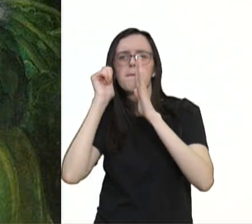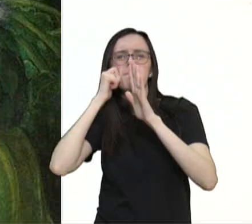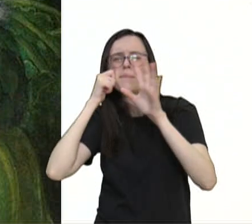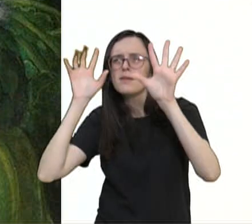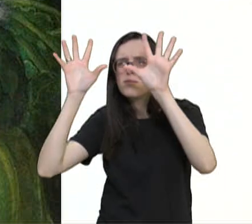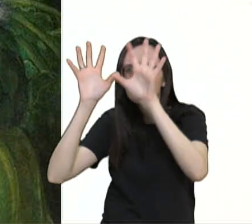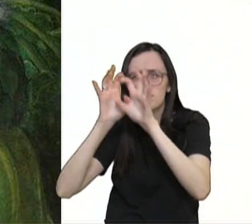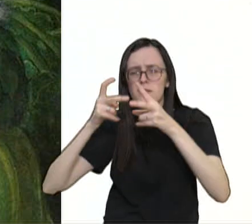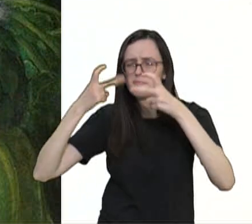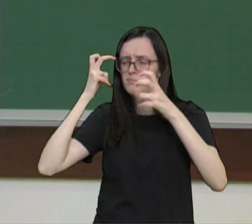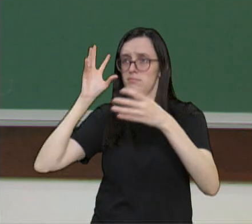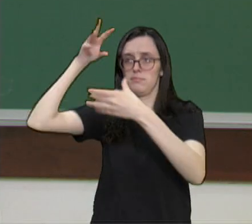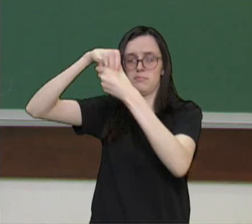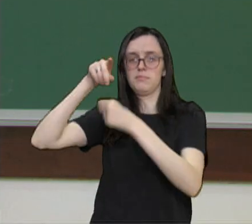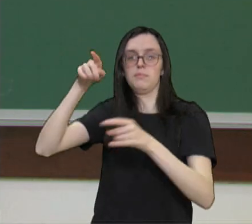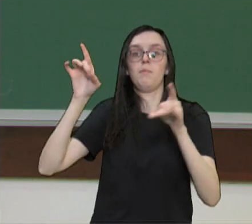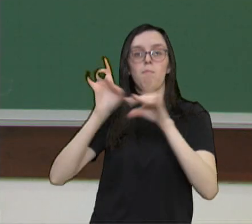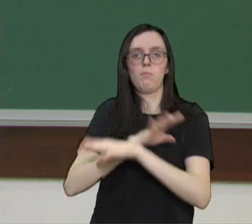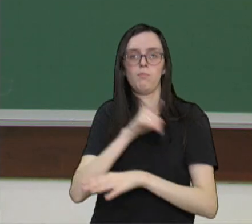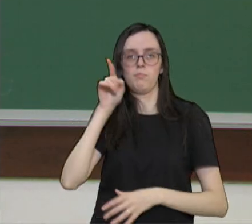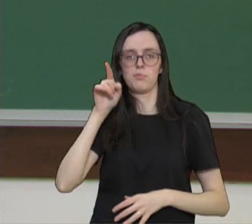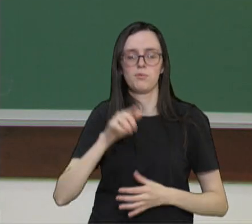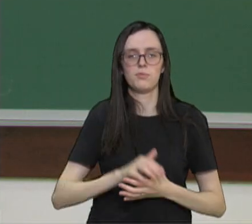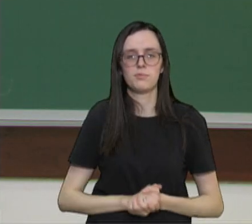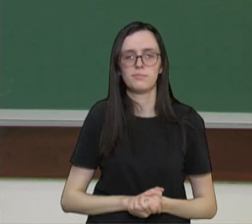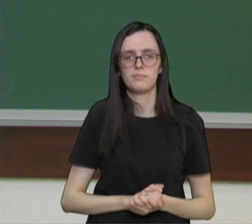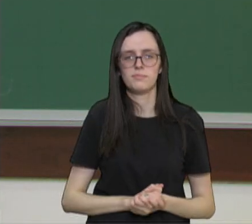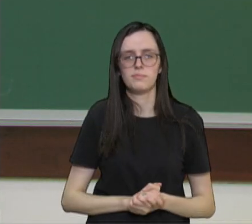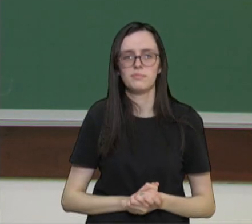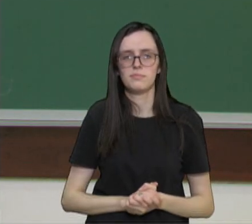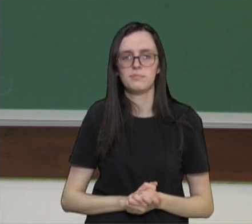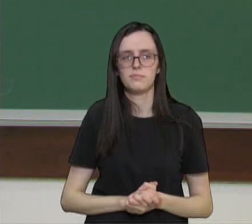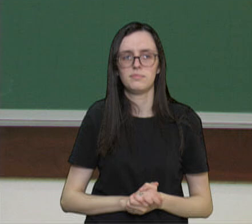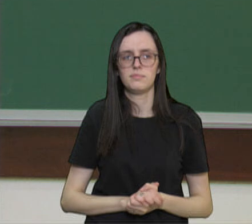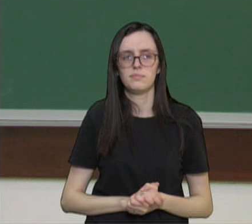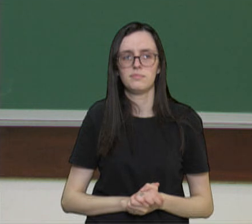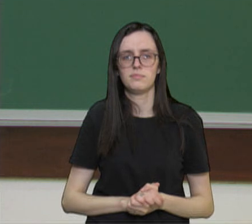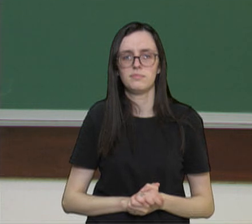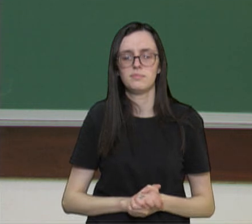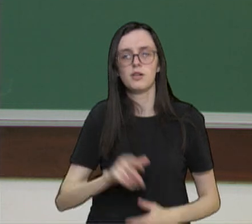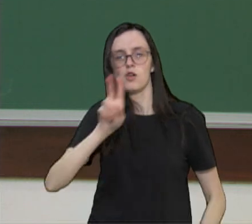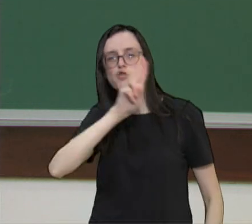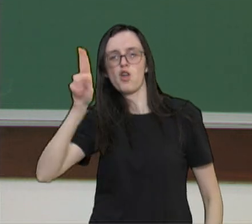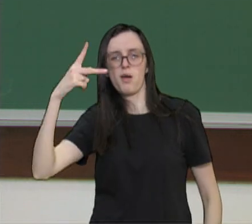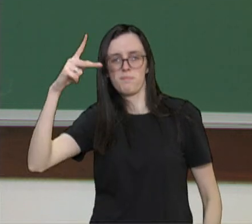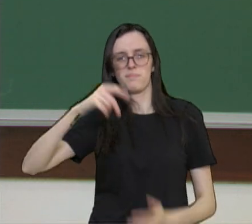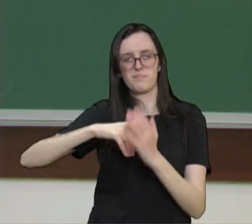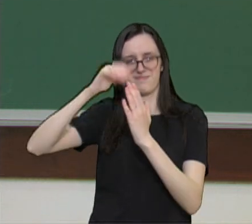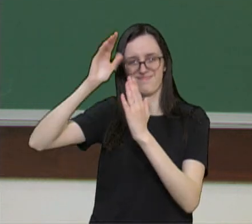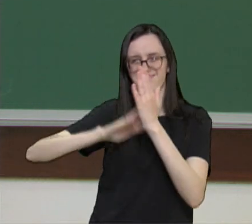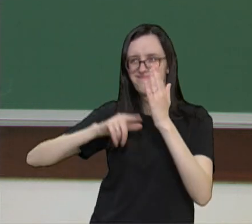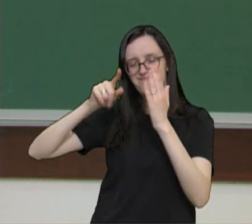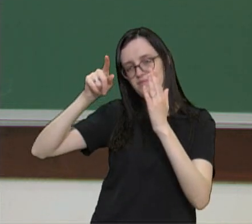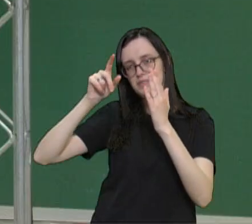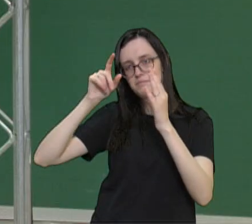inclusa, imposta nessa obra do Assímbodo. Tá? O Vertúmenos, que na verdade era a representação